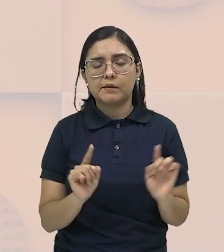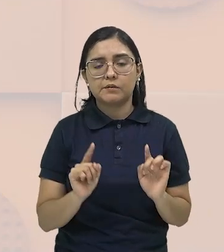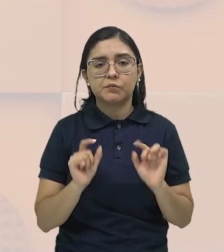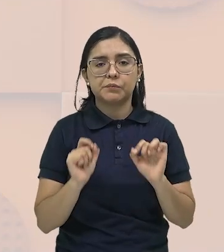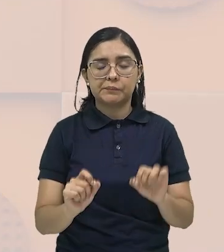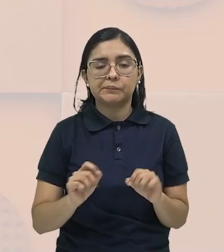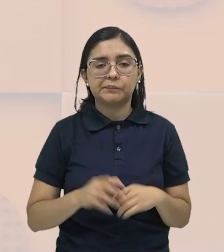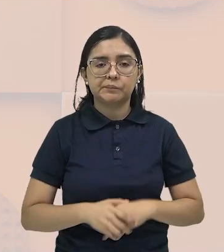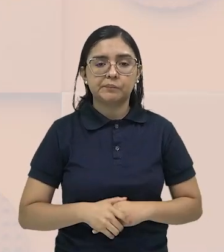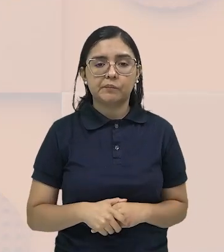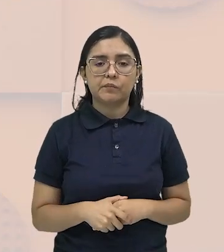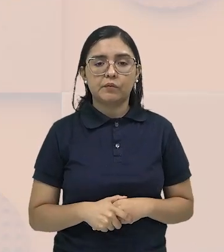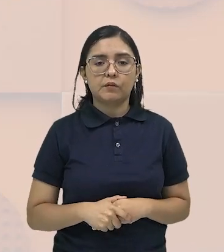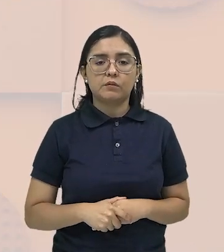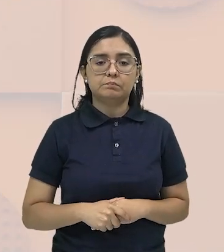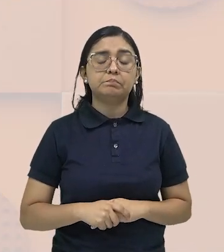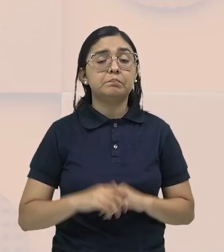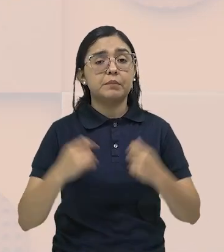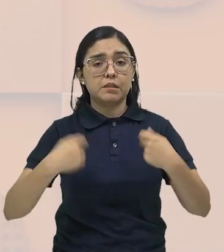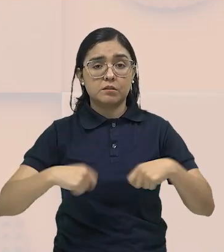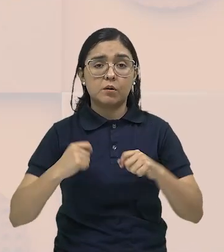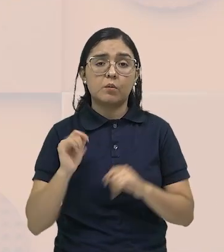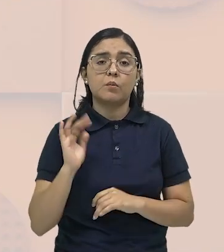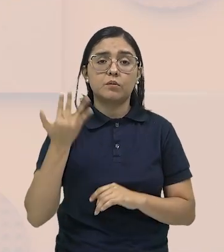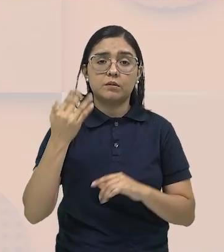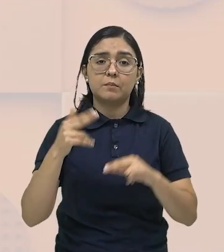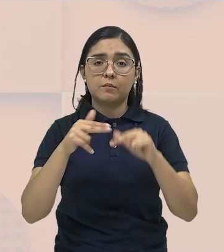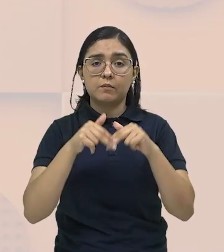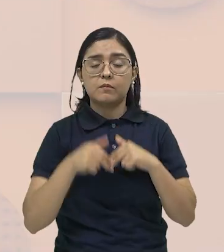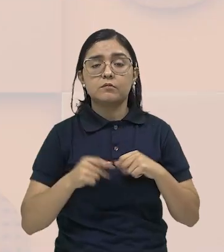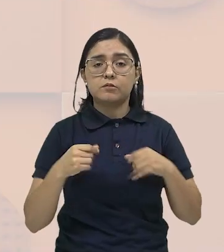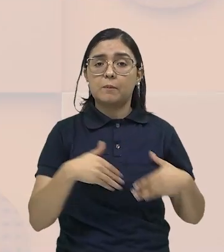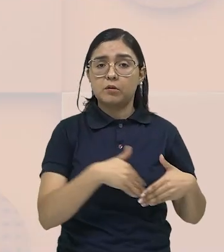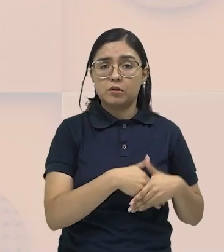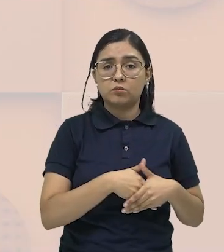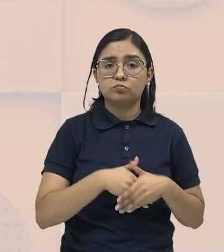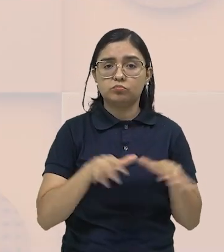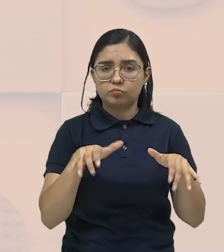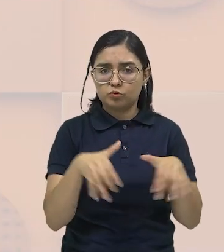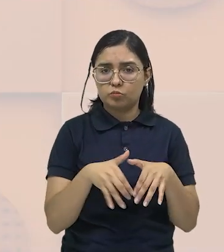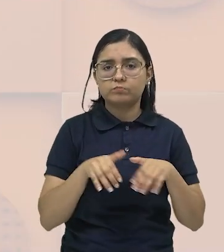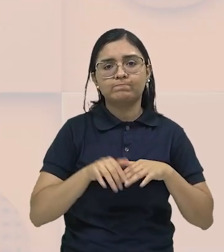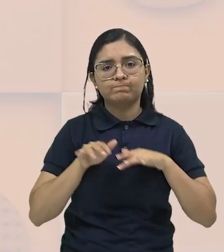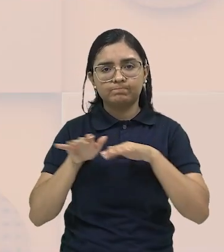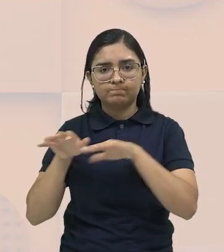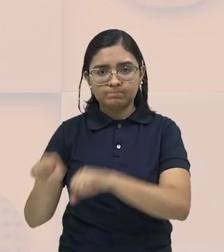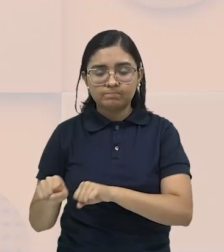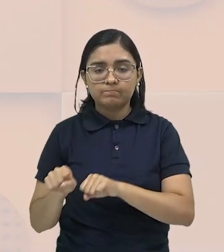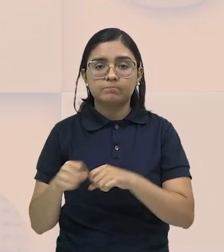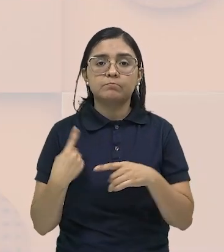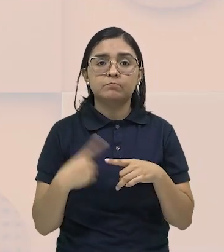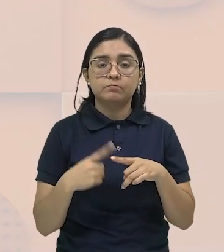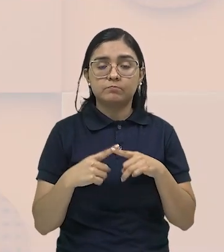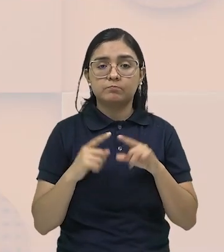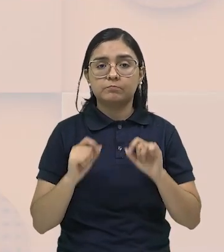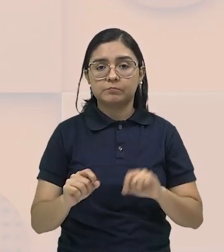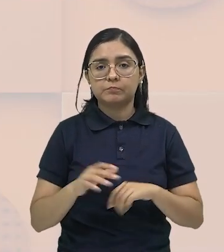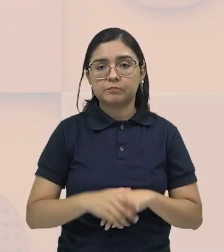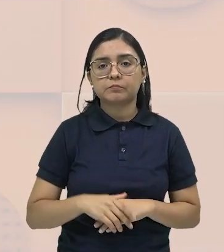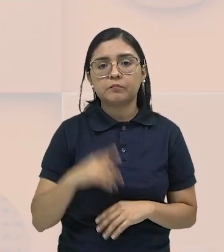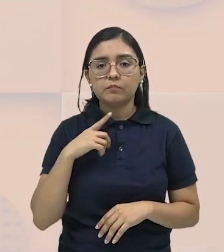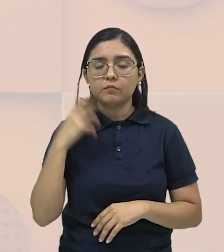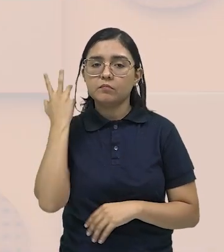tem que acontecer por conta das invasões napoleônicas, porque Dom João resolve, né, furar o